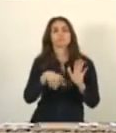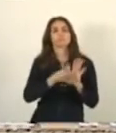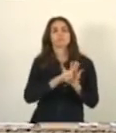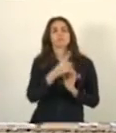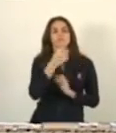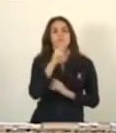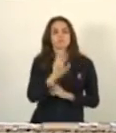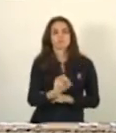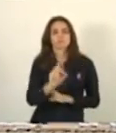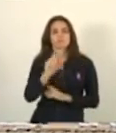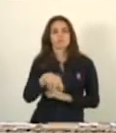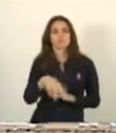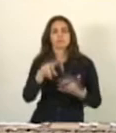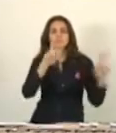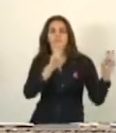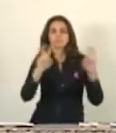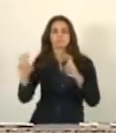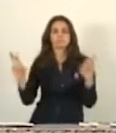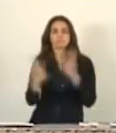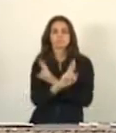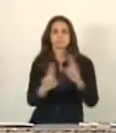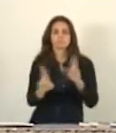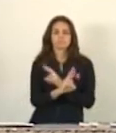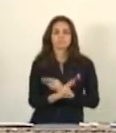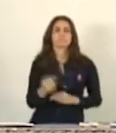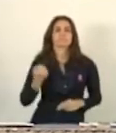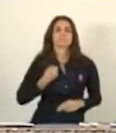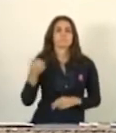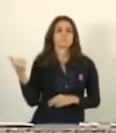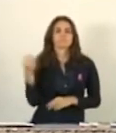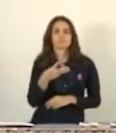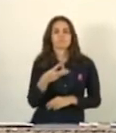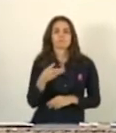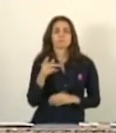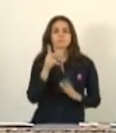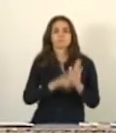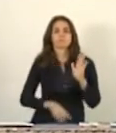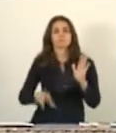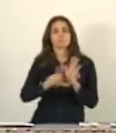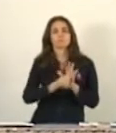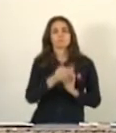150-2021, por se tratar de matéria correlata. 13. Projeto de lei